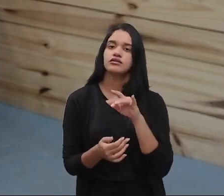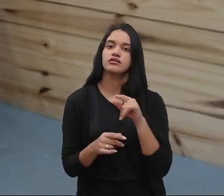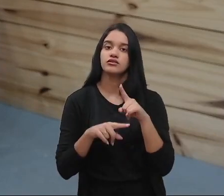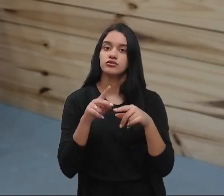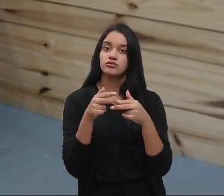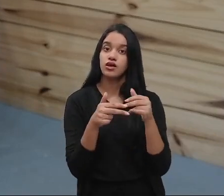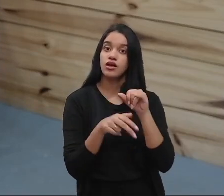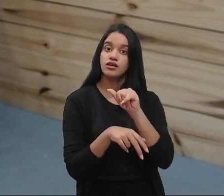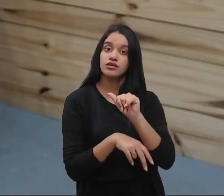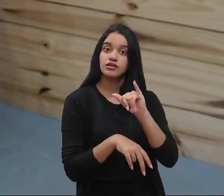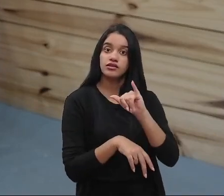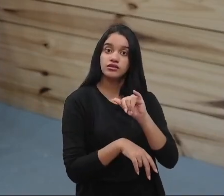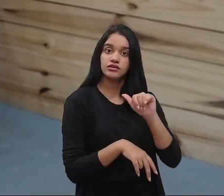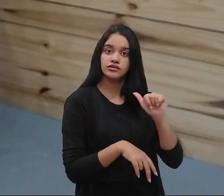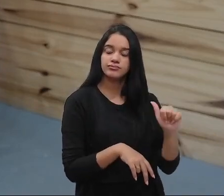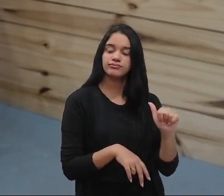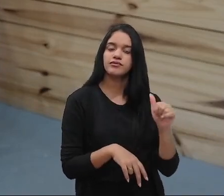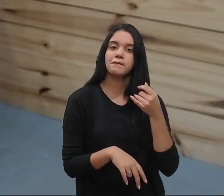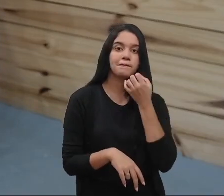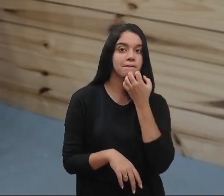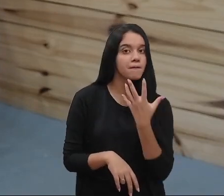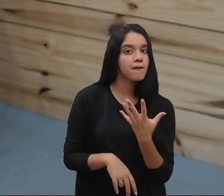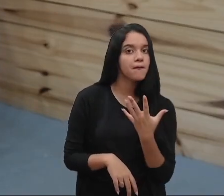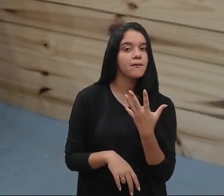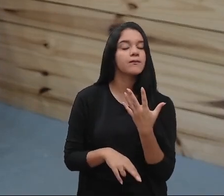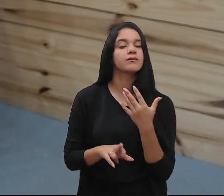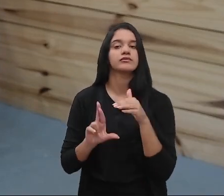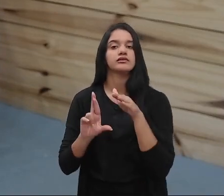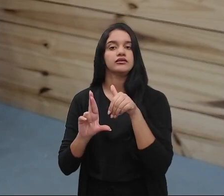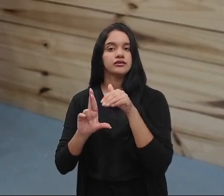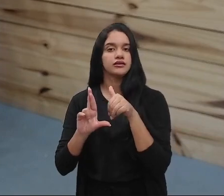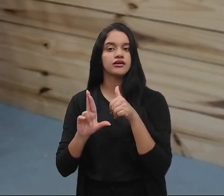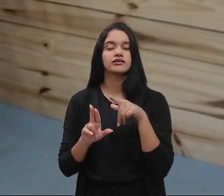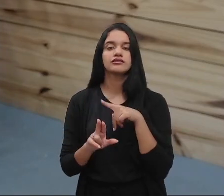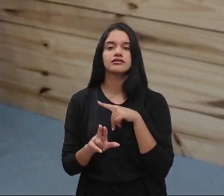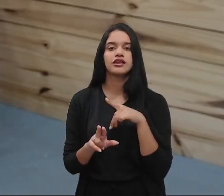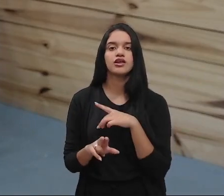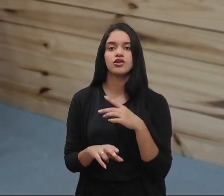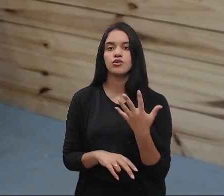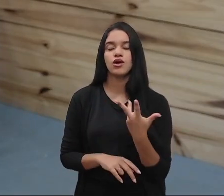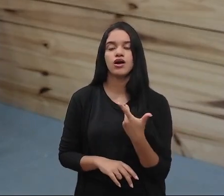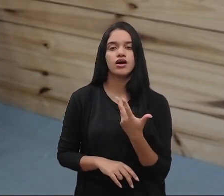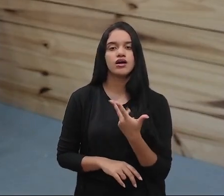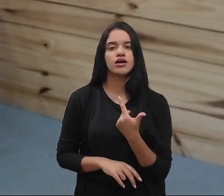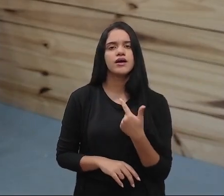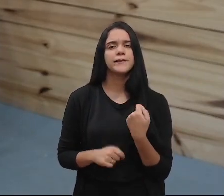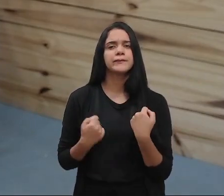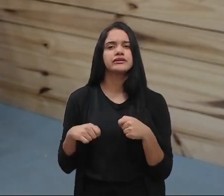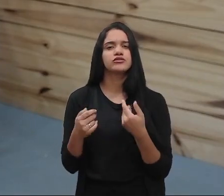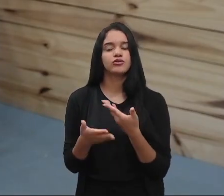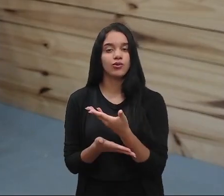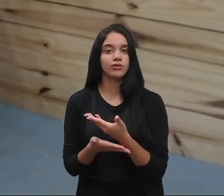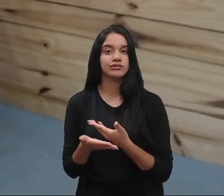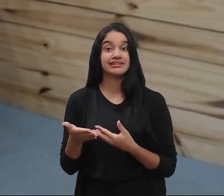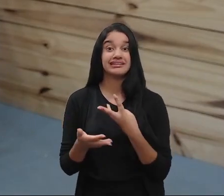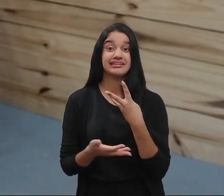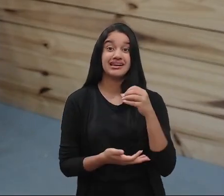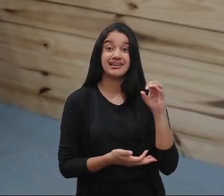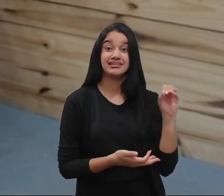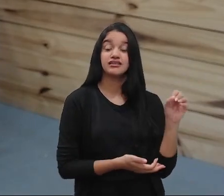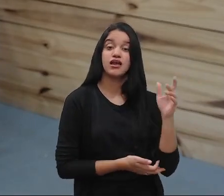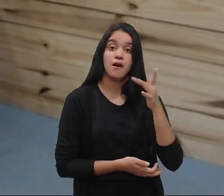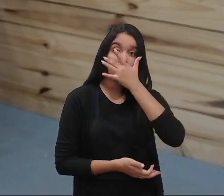e acelerar o processo para mim como recrutador. Porque muitas das vezes a gente tem uma demanda de eu preciso contratar 300